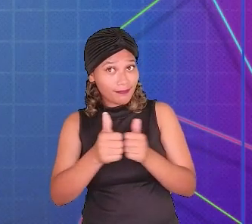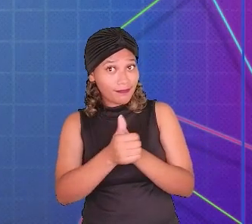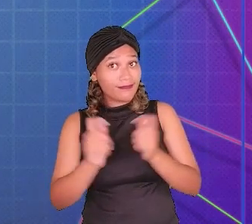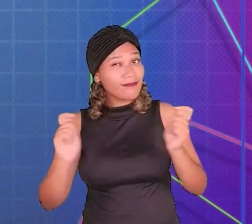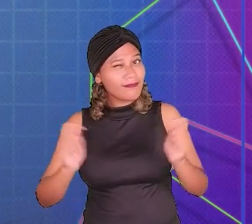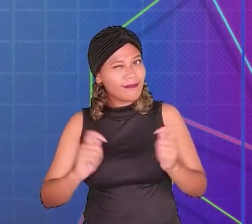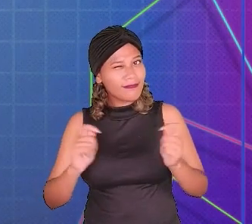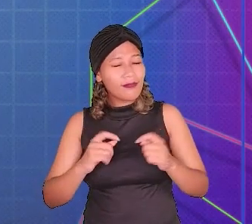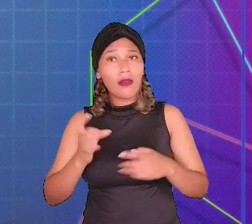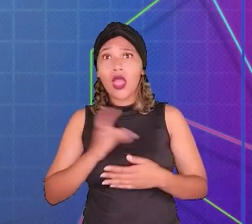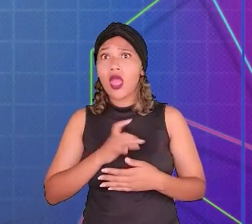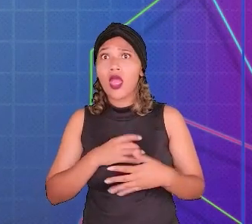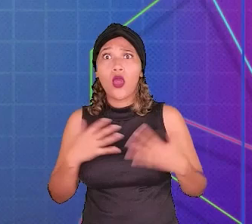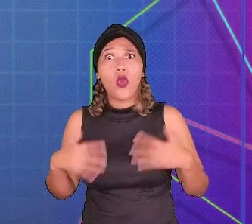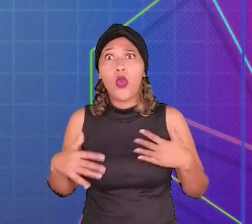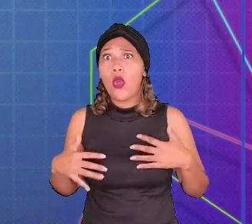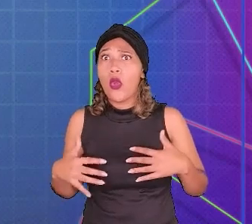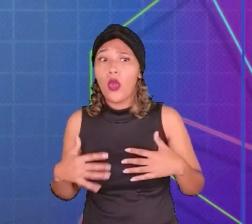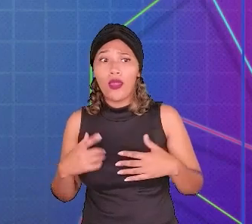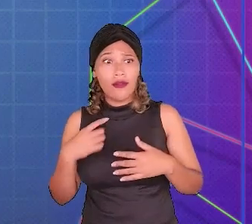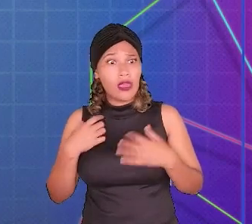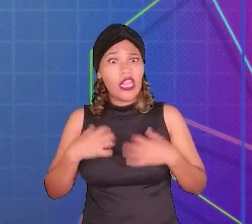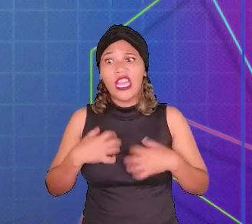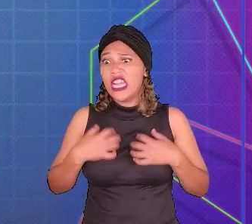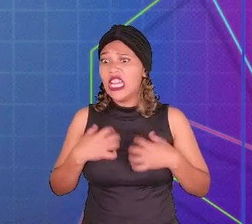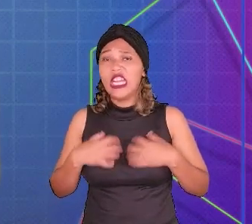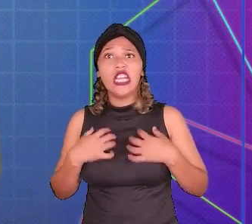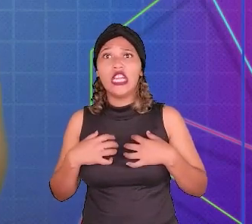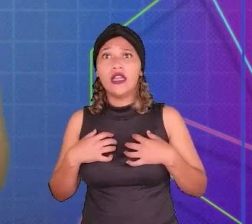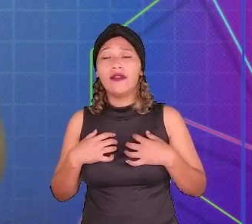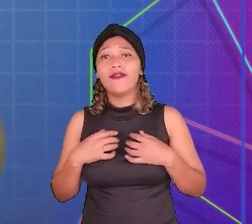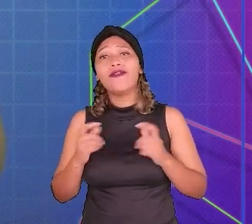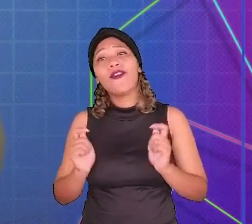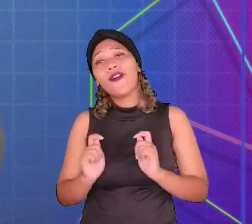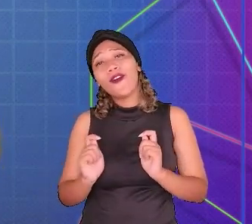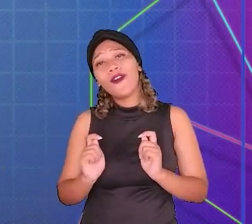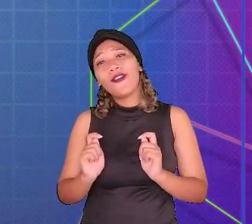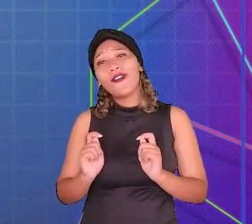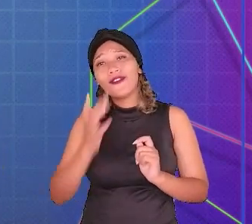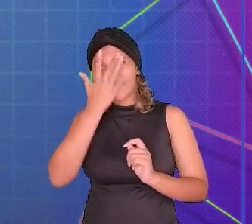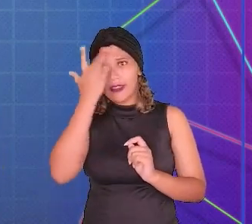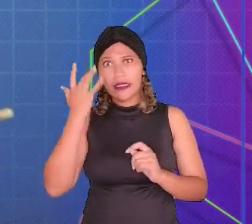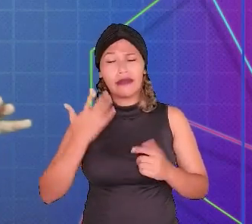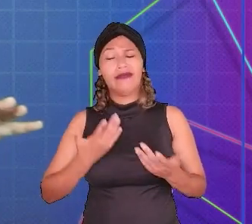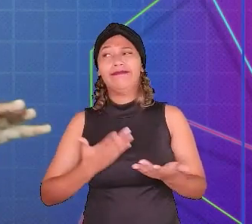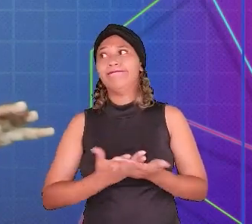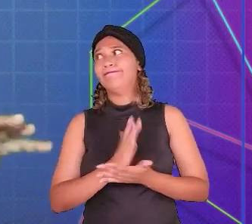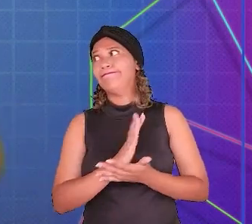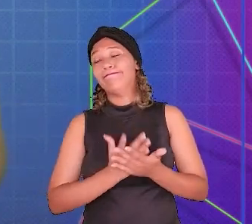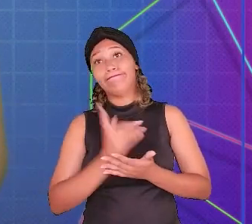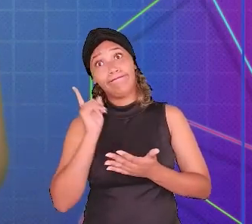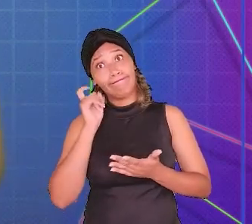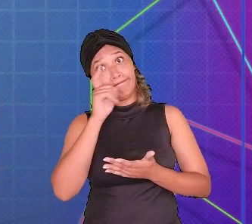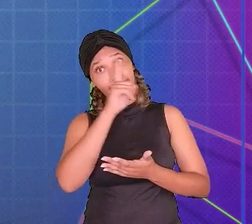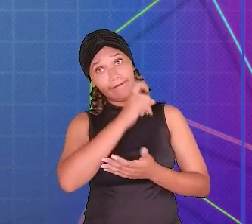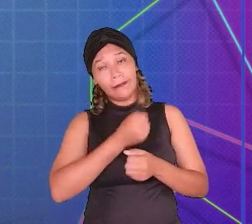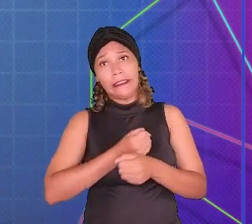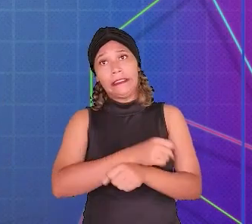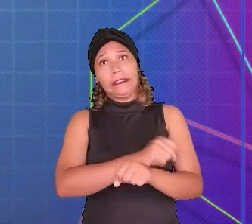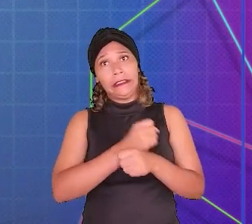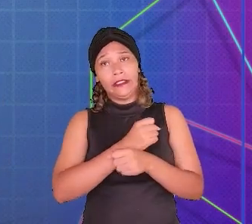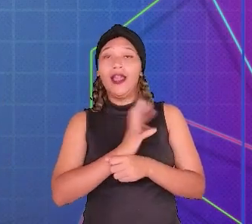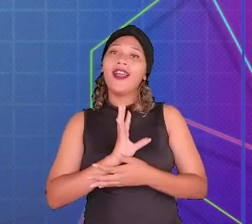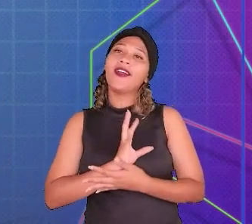protagonista pode ser alguém muito medroso, alguém que vive com raiva, alguém fofo ou uma pessoa muito difícil de lidar. Pode ser